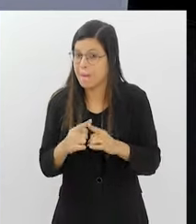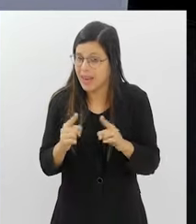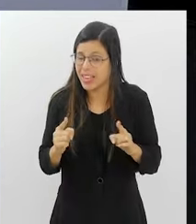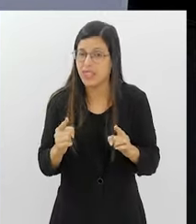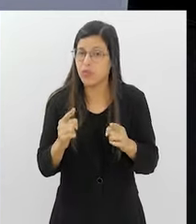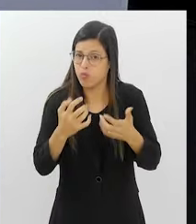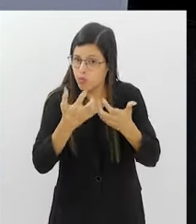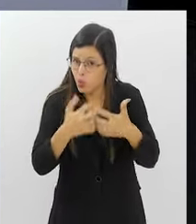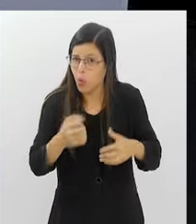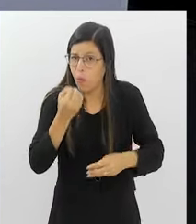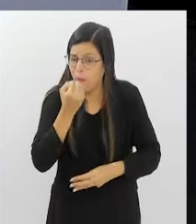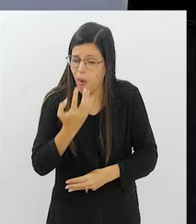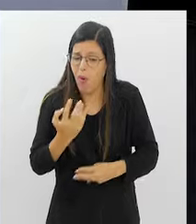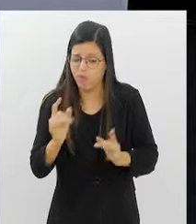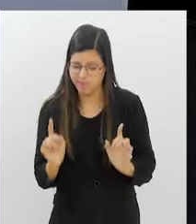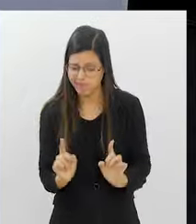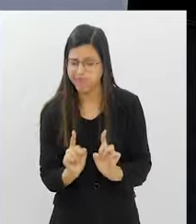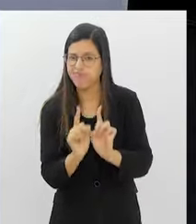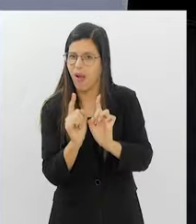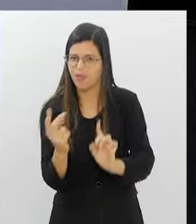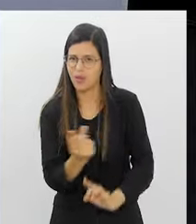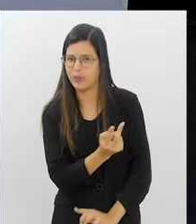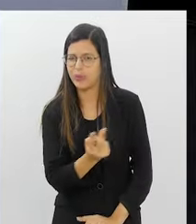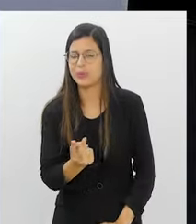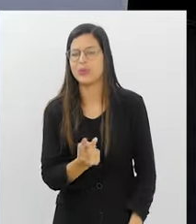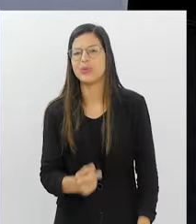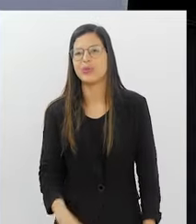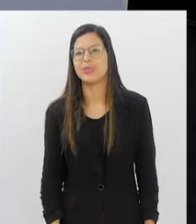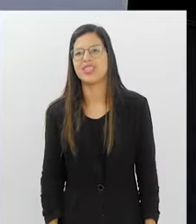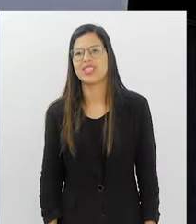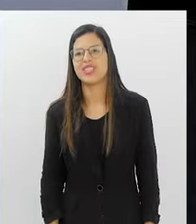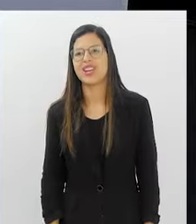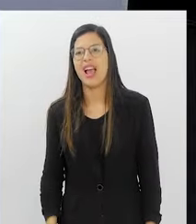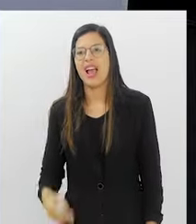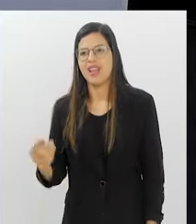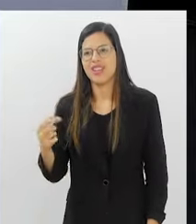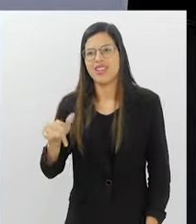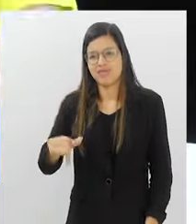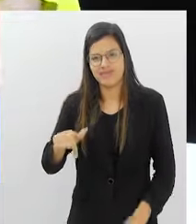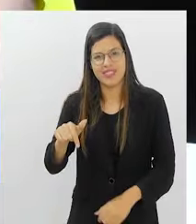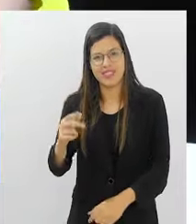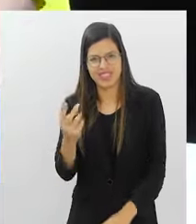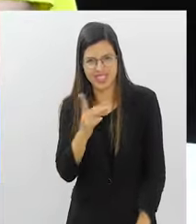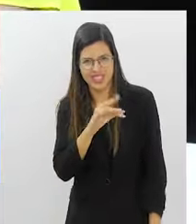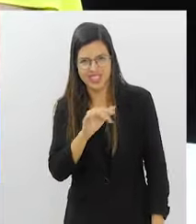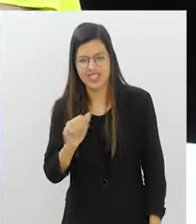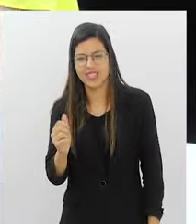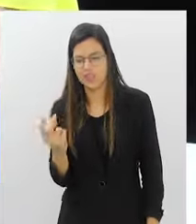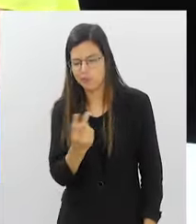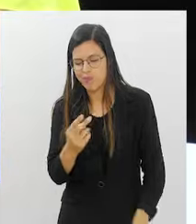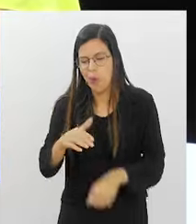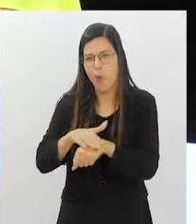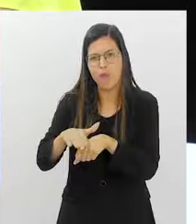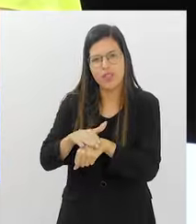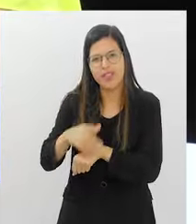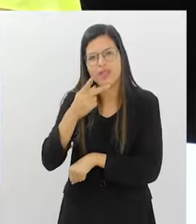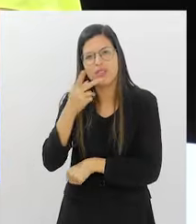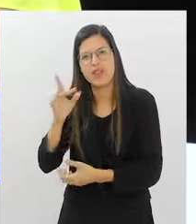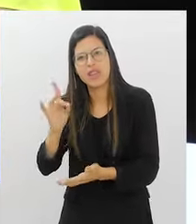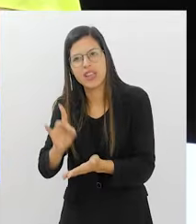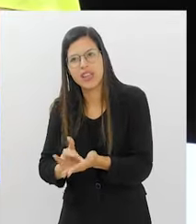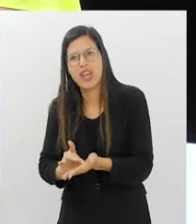casamento que tá dando super certo é aí é nesse mesmo dia a gente desceu a gente falou todas as verdades uma paraa outra para não deixar